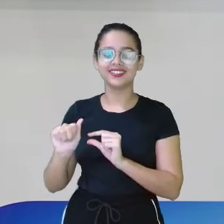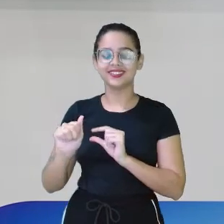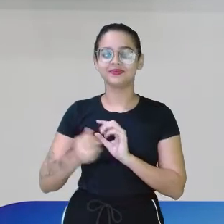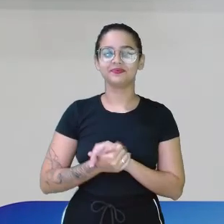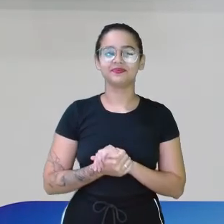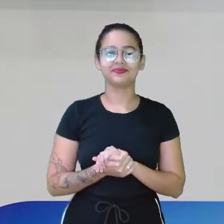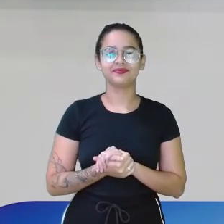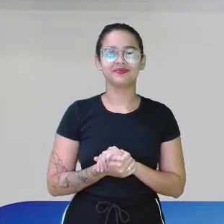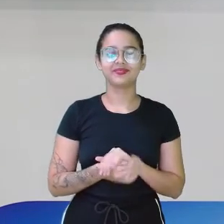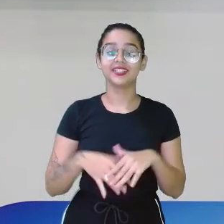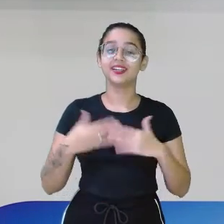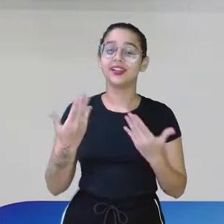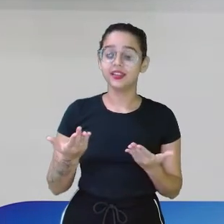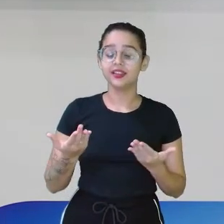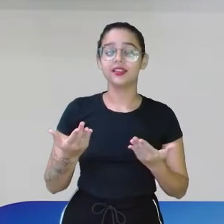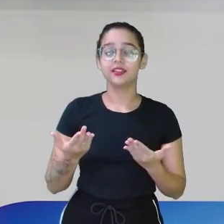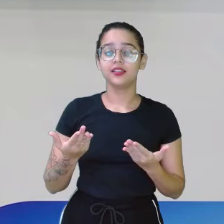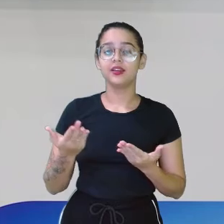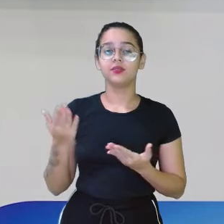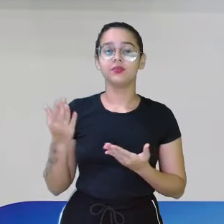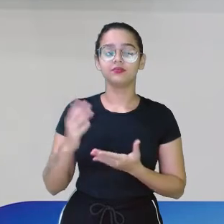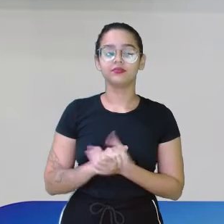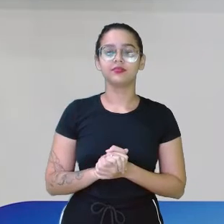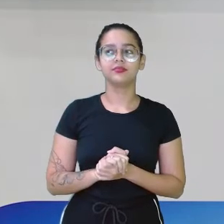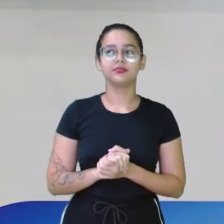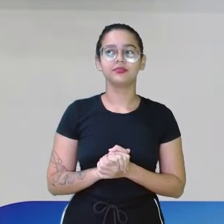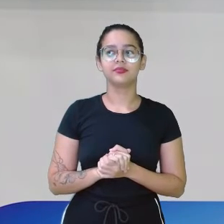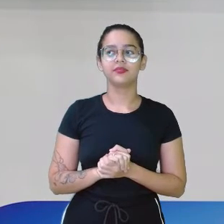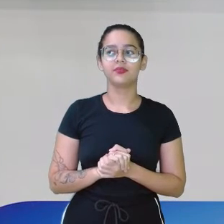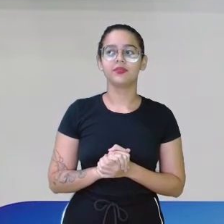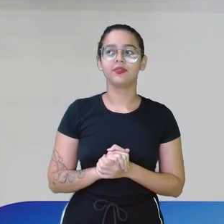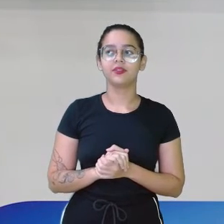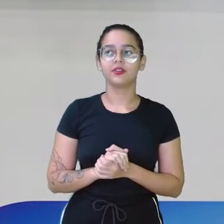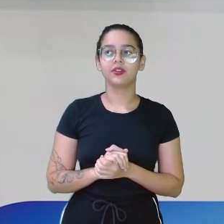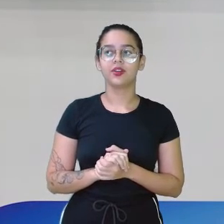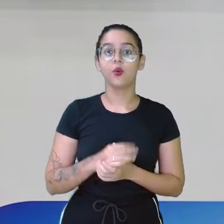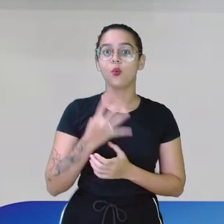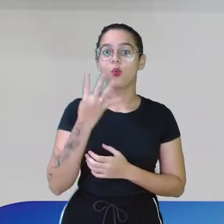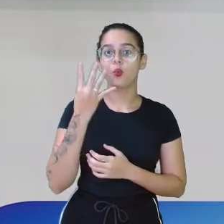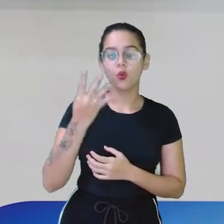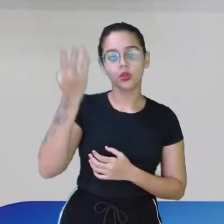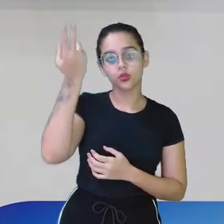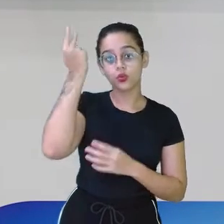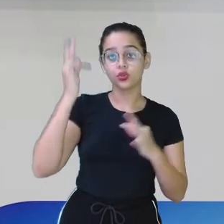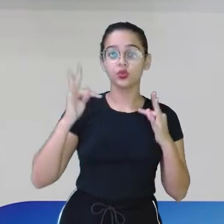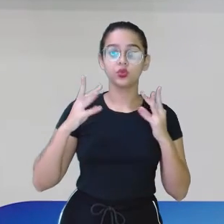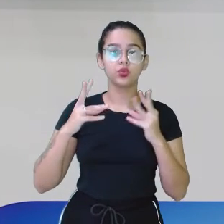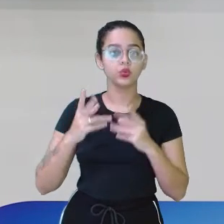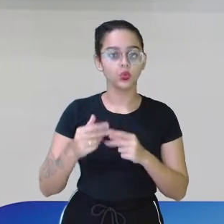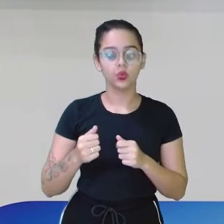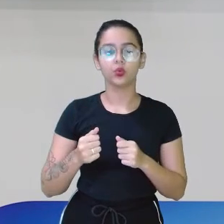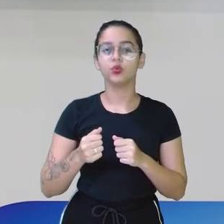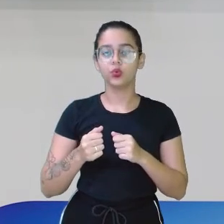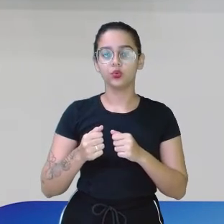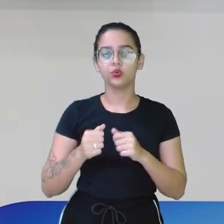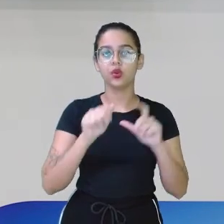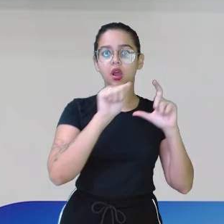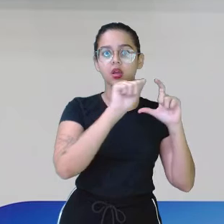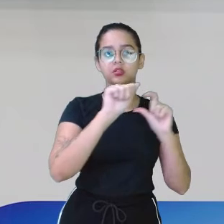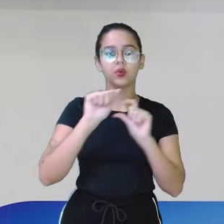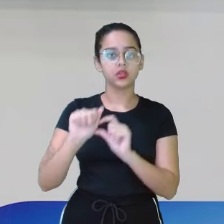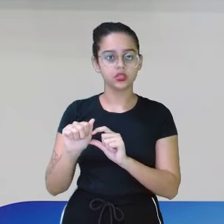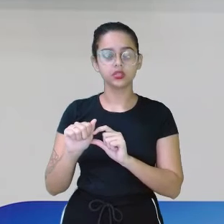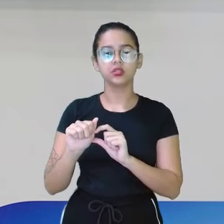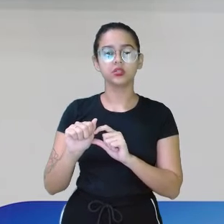Azão, azinho. Então, a prole aqui, ó, gente, de 4 coelhinhos, 4 deles foram azão,